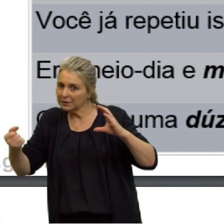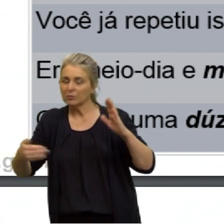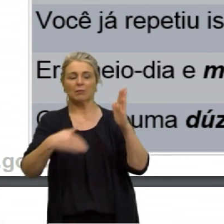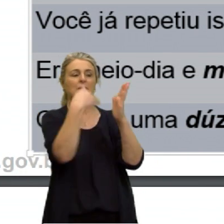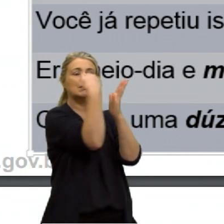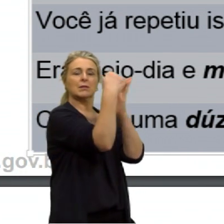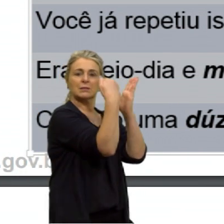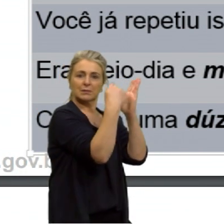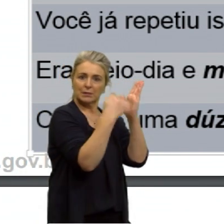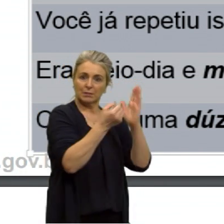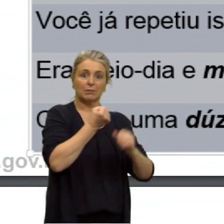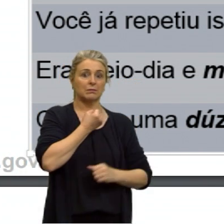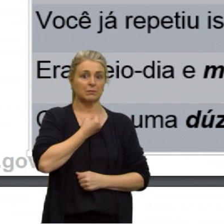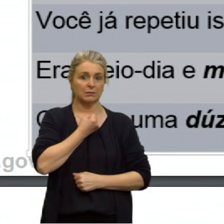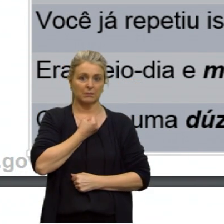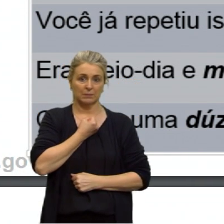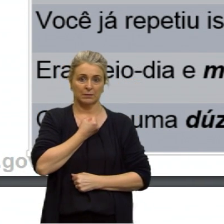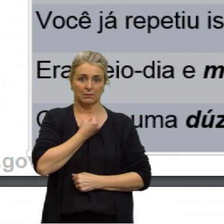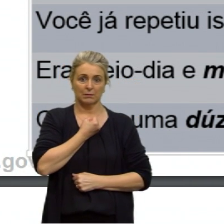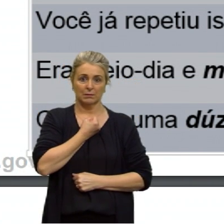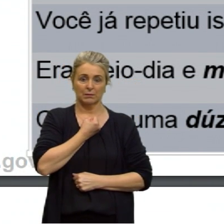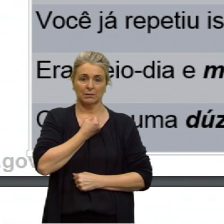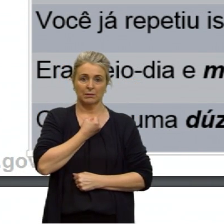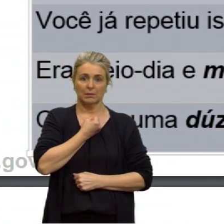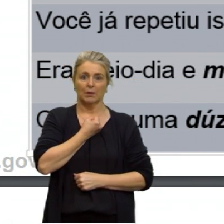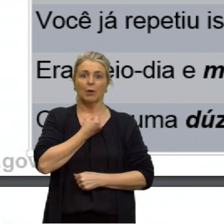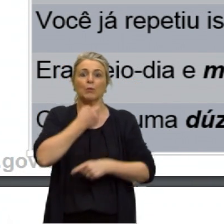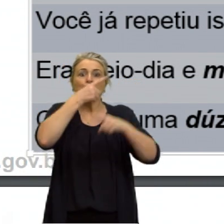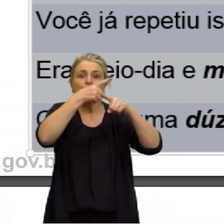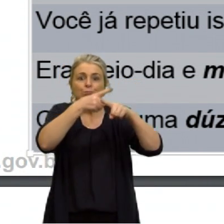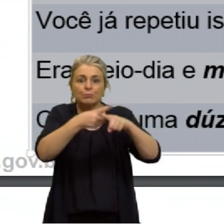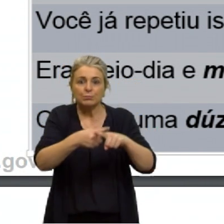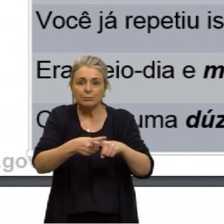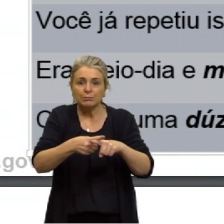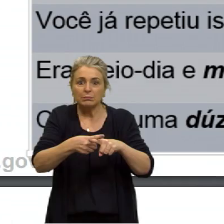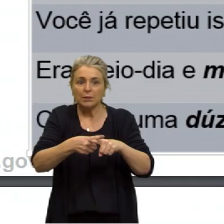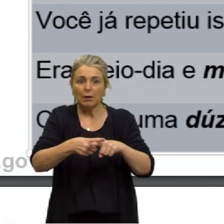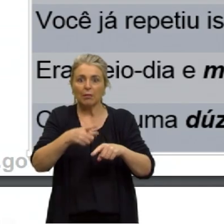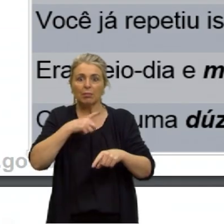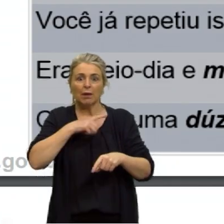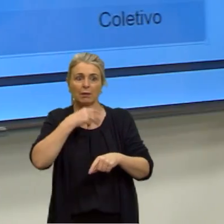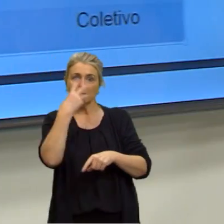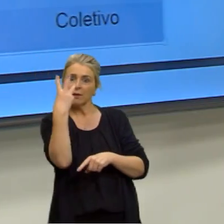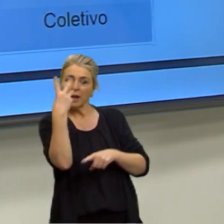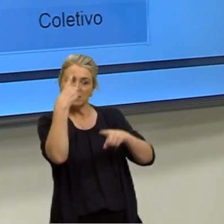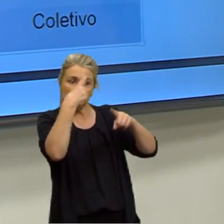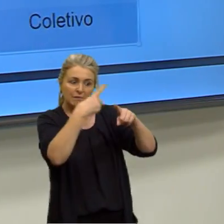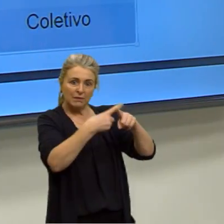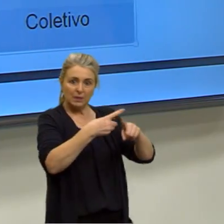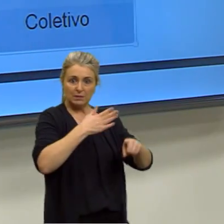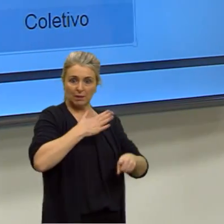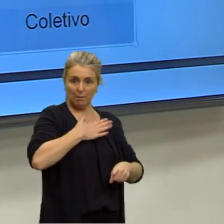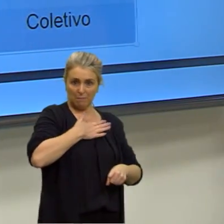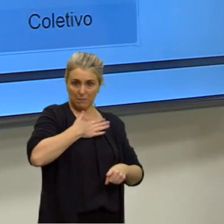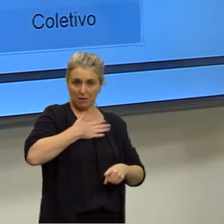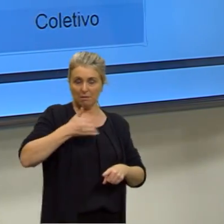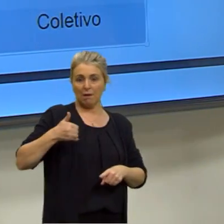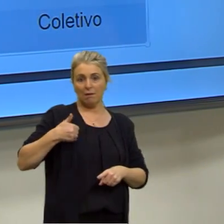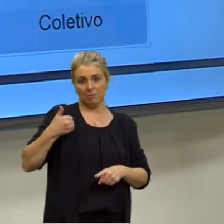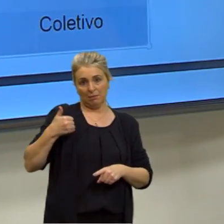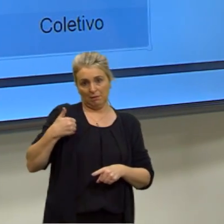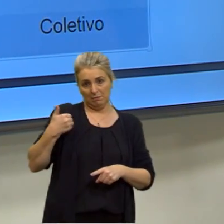classificações de numerais multiplicativos ele tem o triplo da minha idade eu pego a minha idade